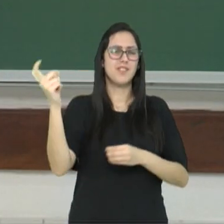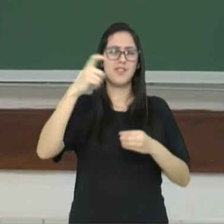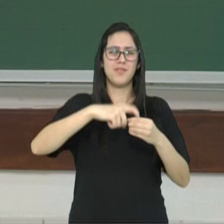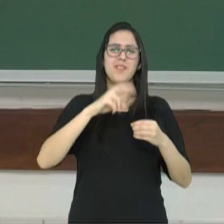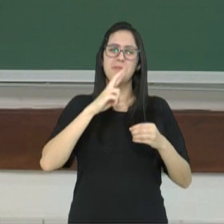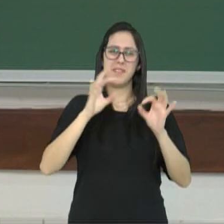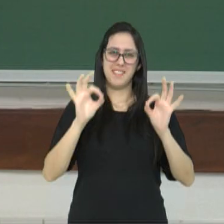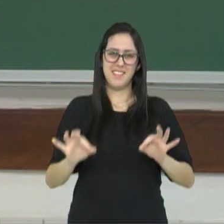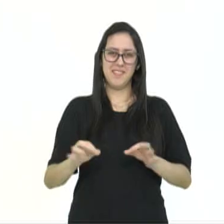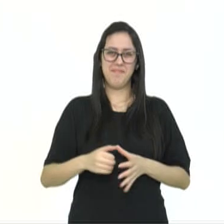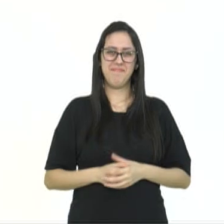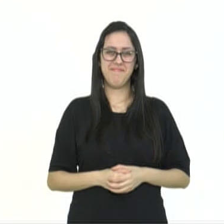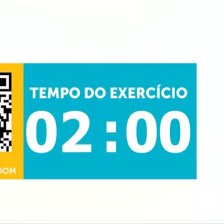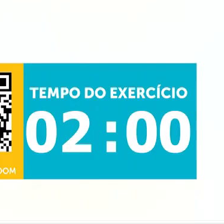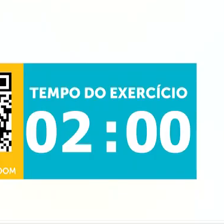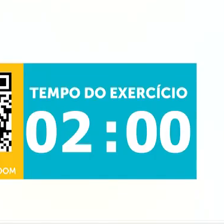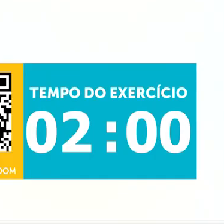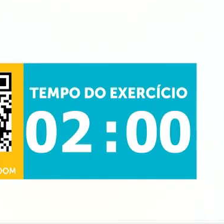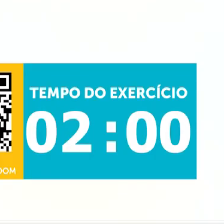com vocês.